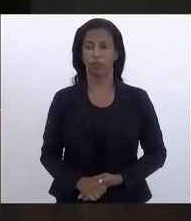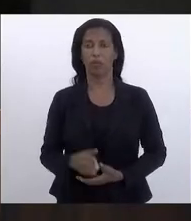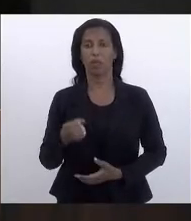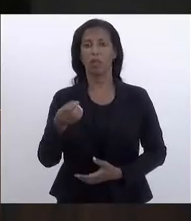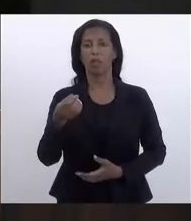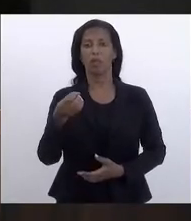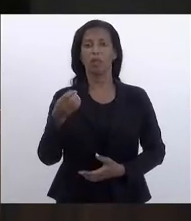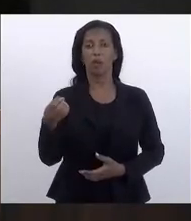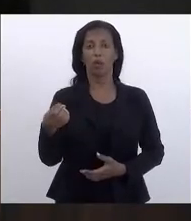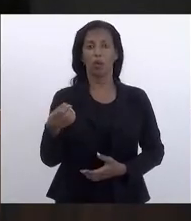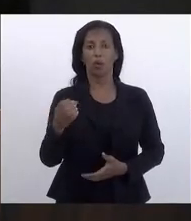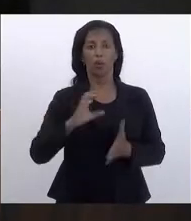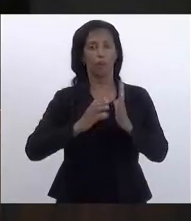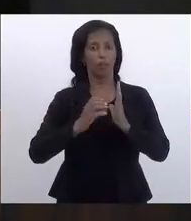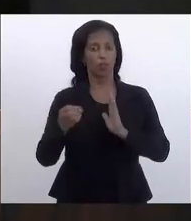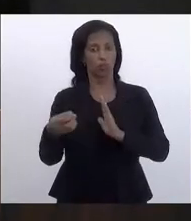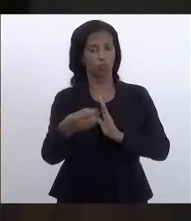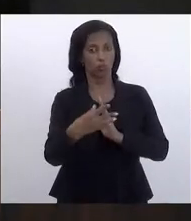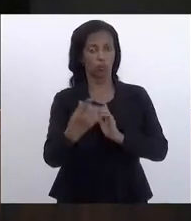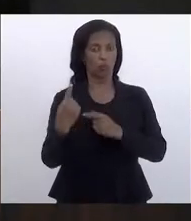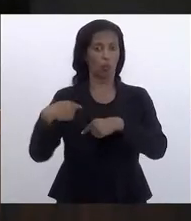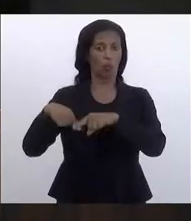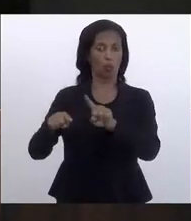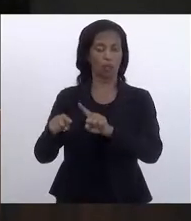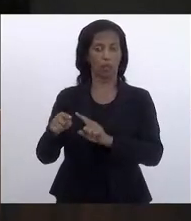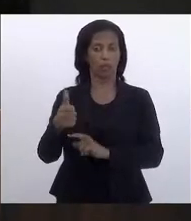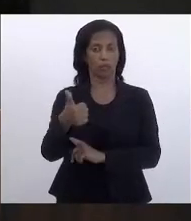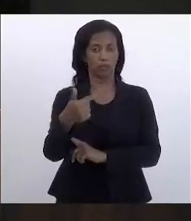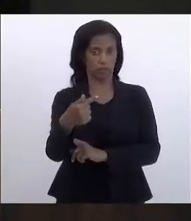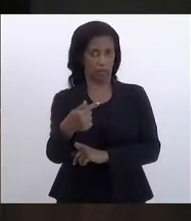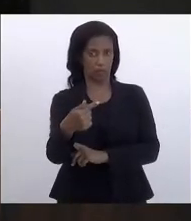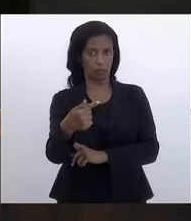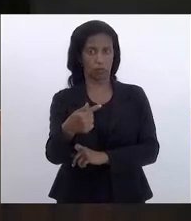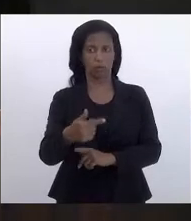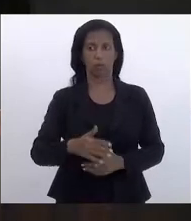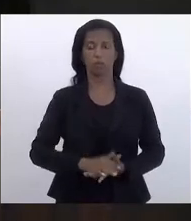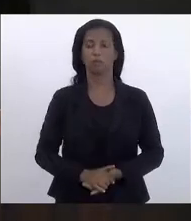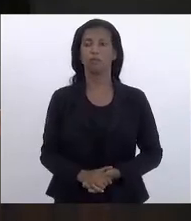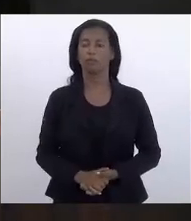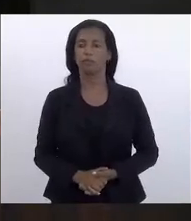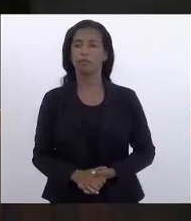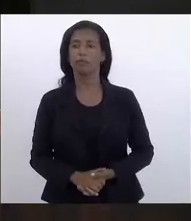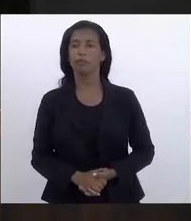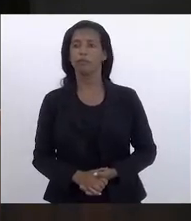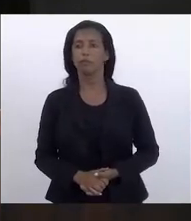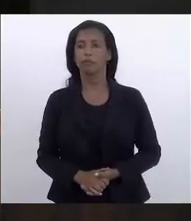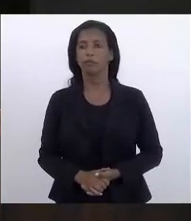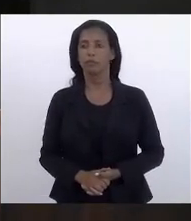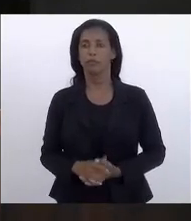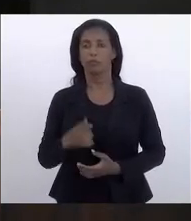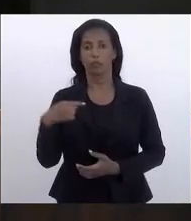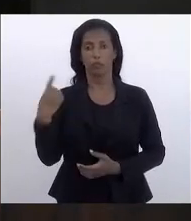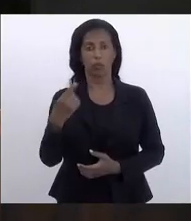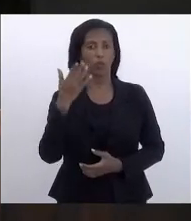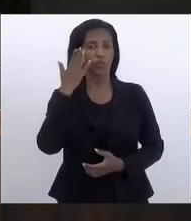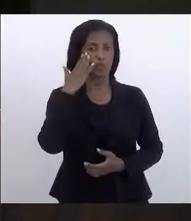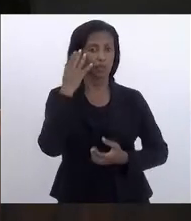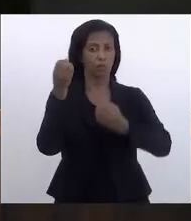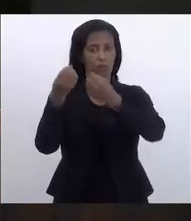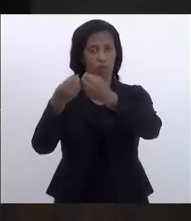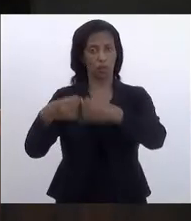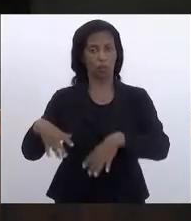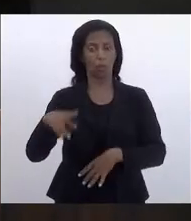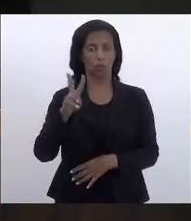vota no veto total oposto ao projeto de lei 106719 pela manutenção sabendo nós que já derrubamos o veto